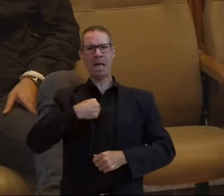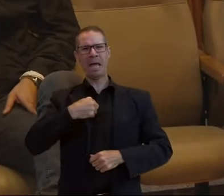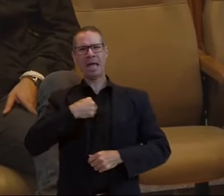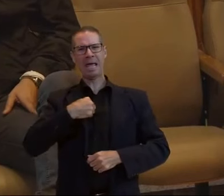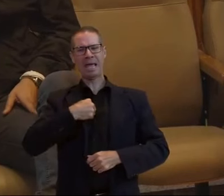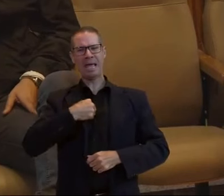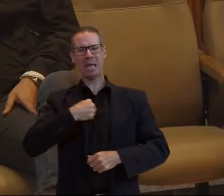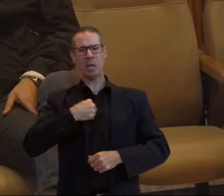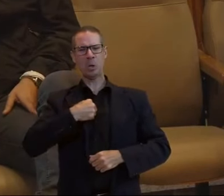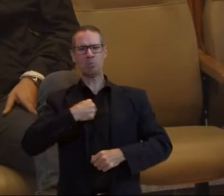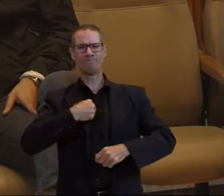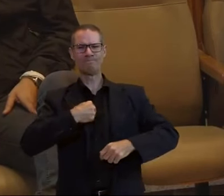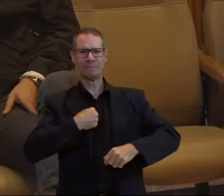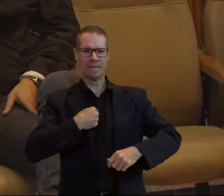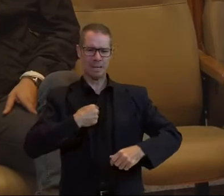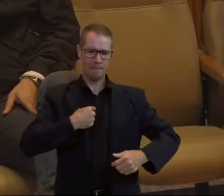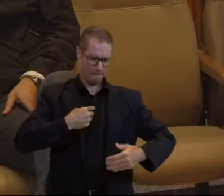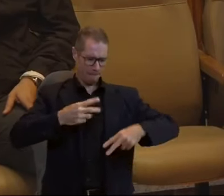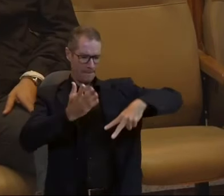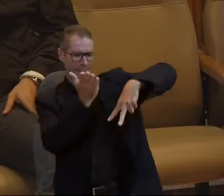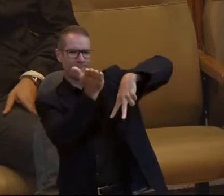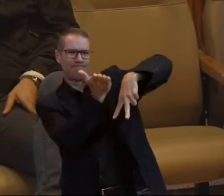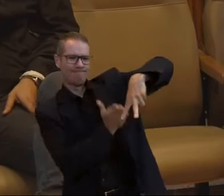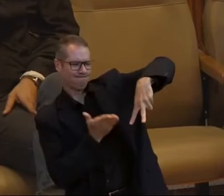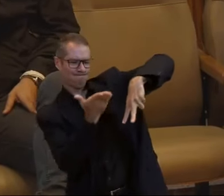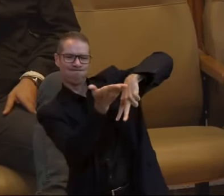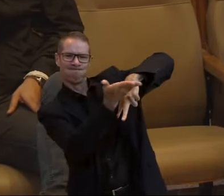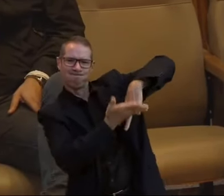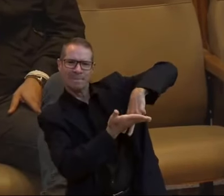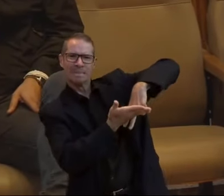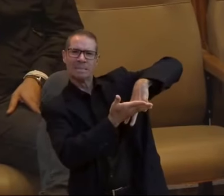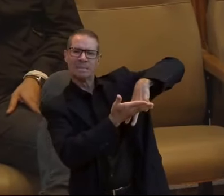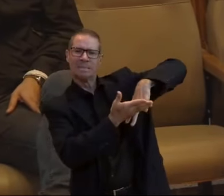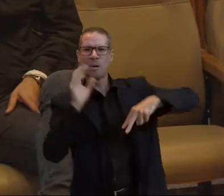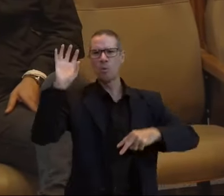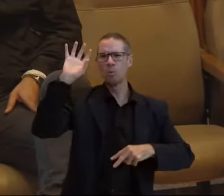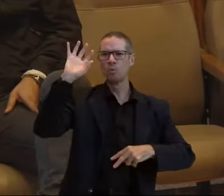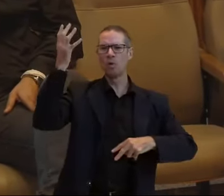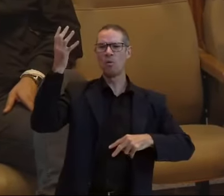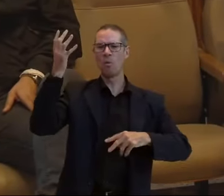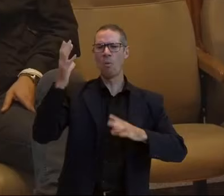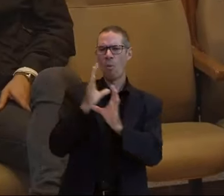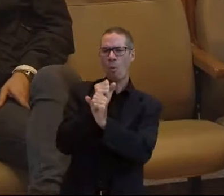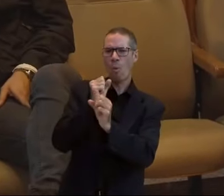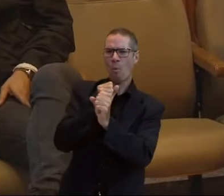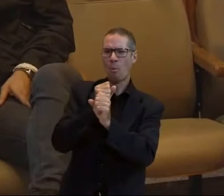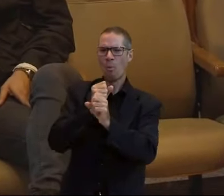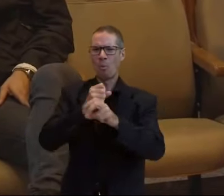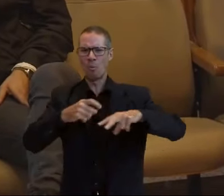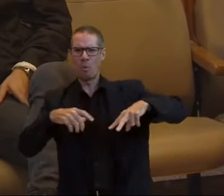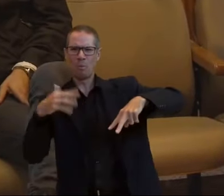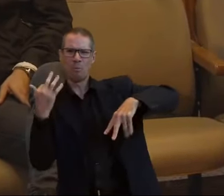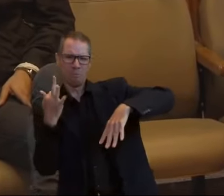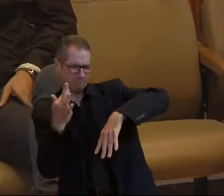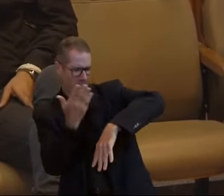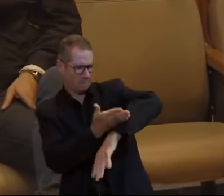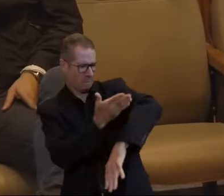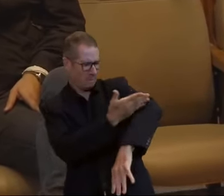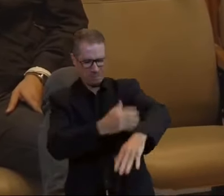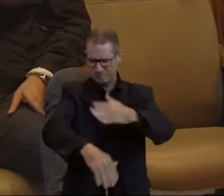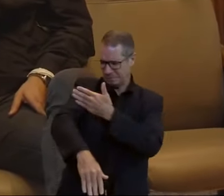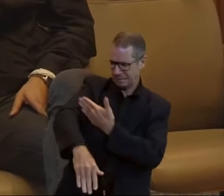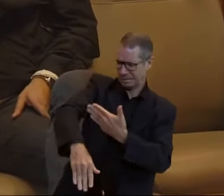acabei sendo amputada das duas pernas. E com tudo aconteceu, se formaram muitas cicatrizes no meu braço, na minha